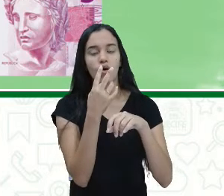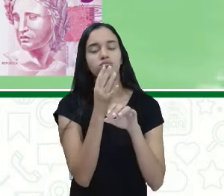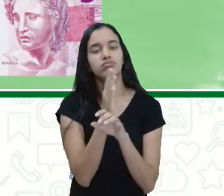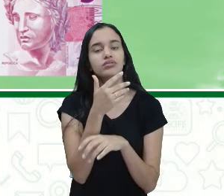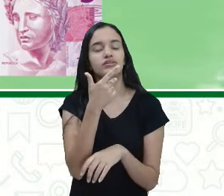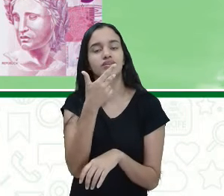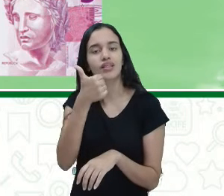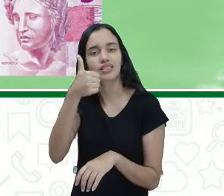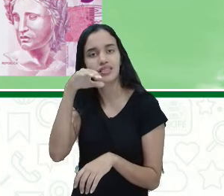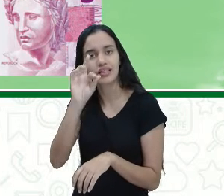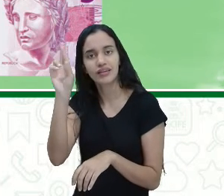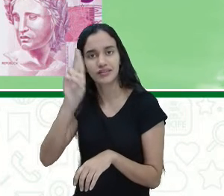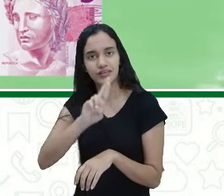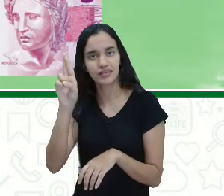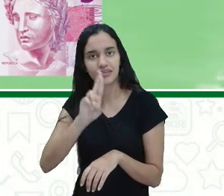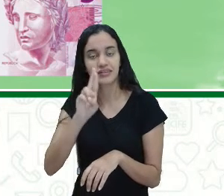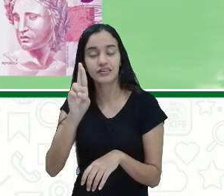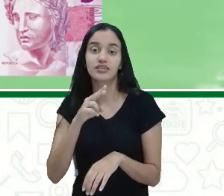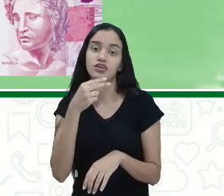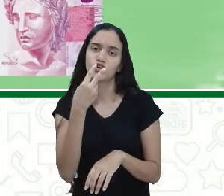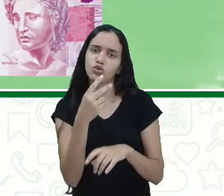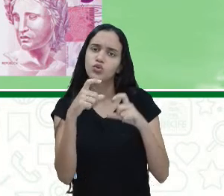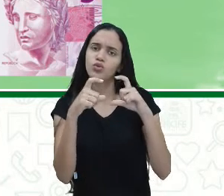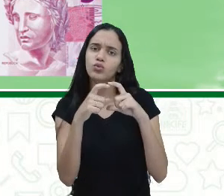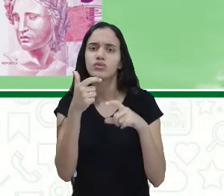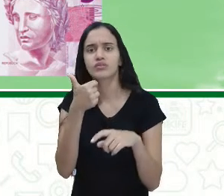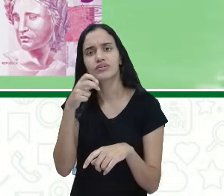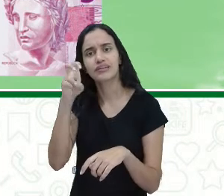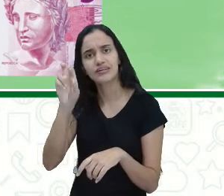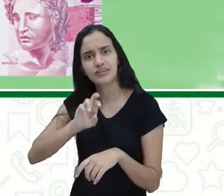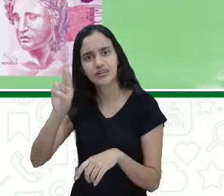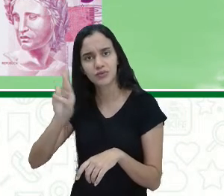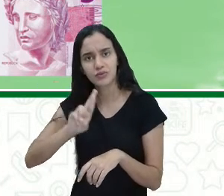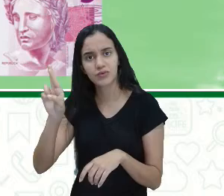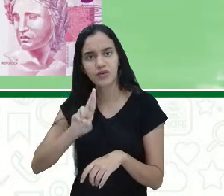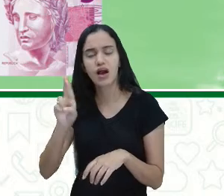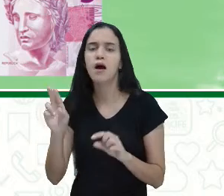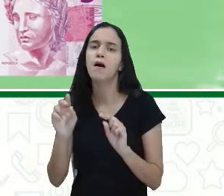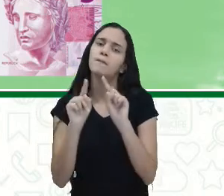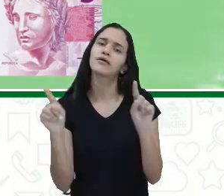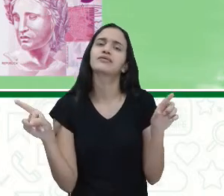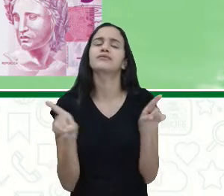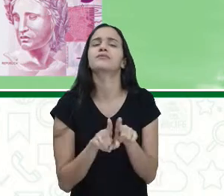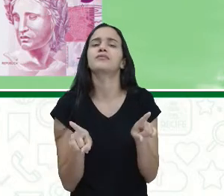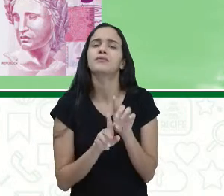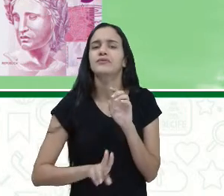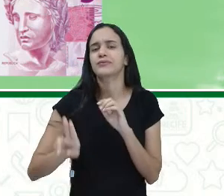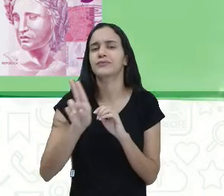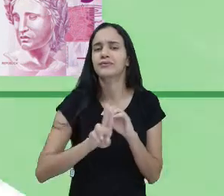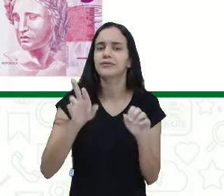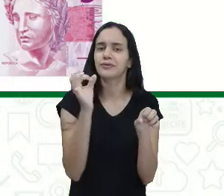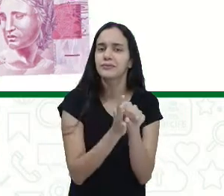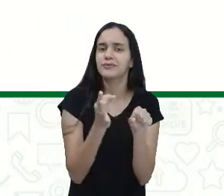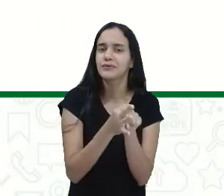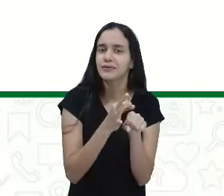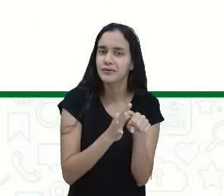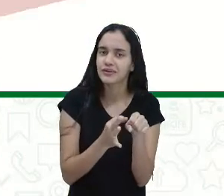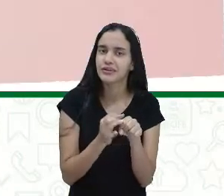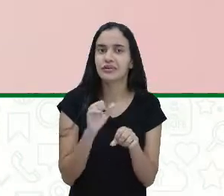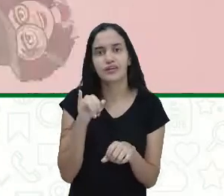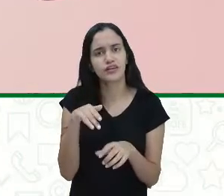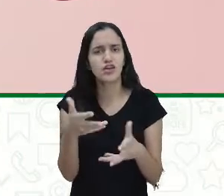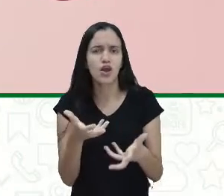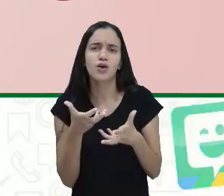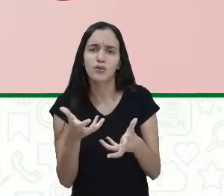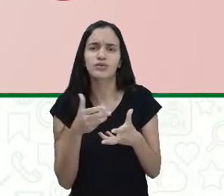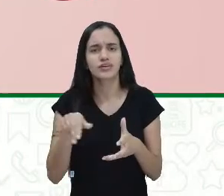nota de 10 e 2 de 5. Né? Mas eu também posso usar moedas, né? Se eu